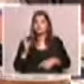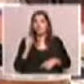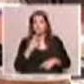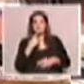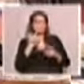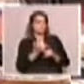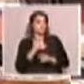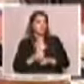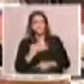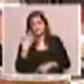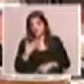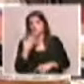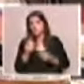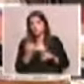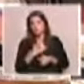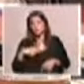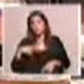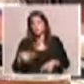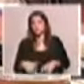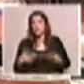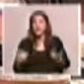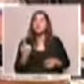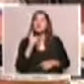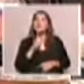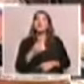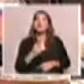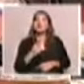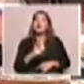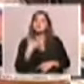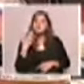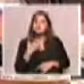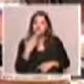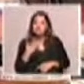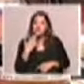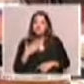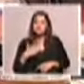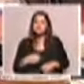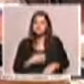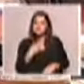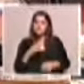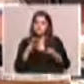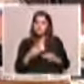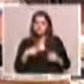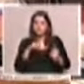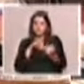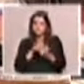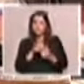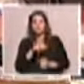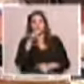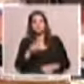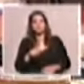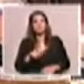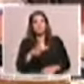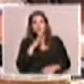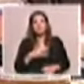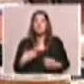se exagerou em muitas coisas em Portugal, e uma delas era o exagero. Sentia-se muito na consulta que as pessoas